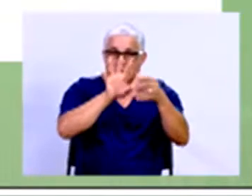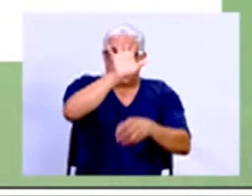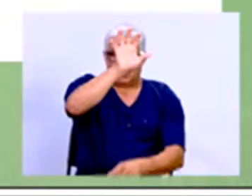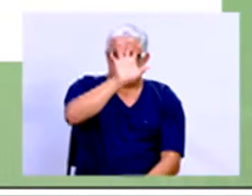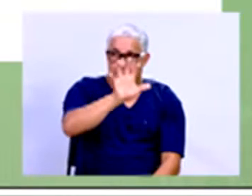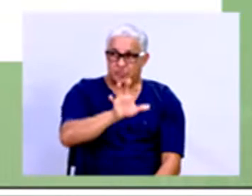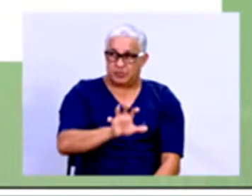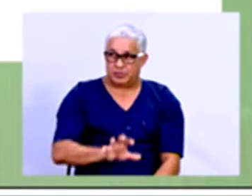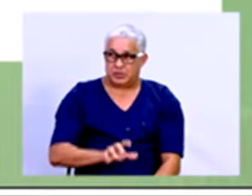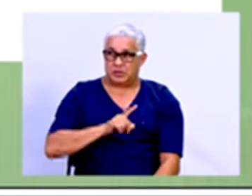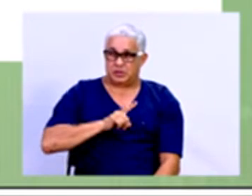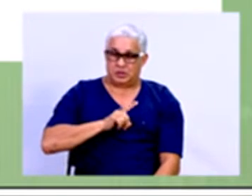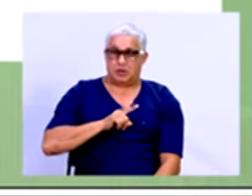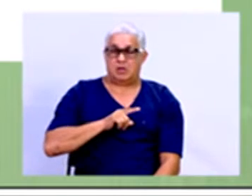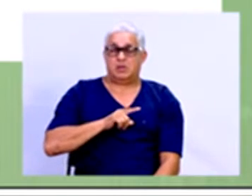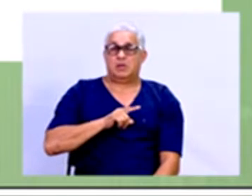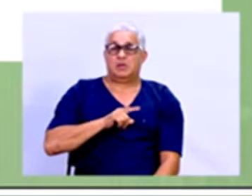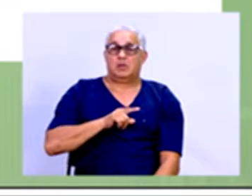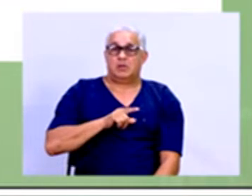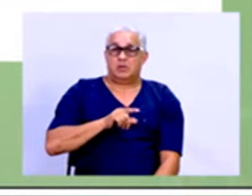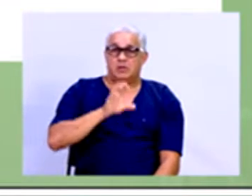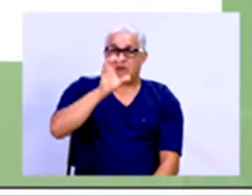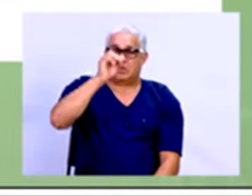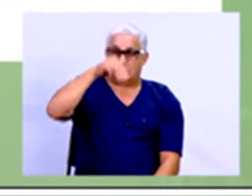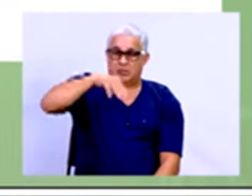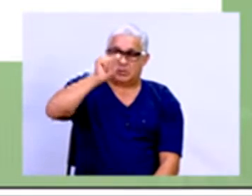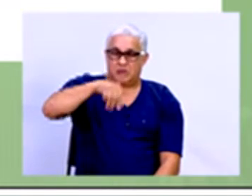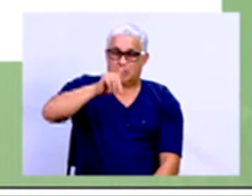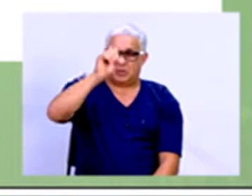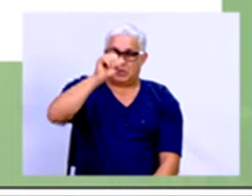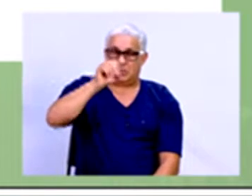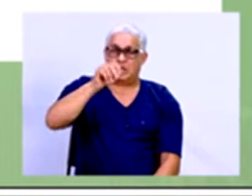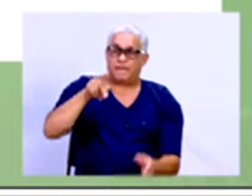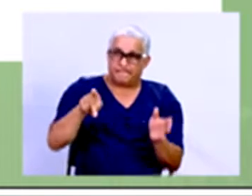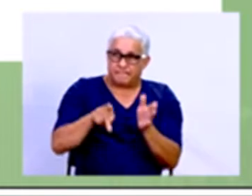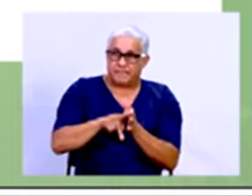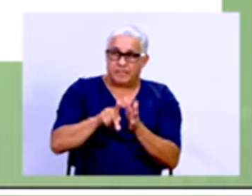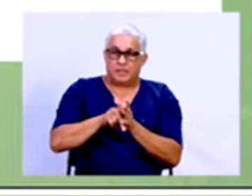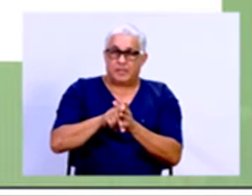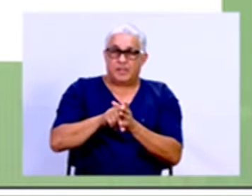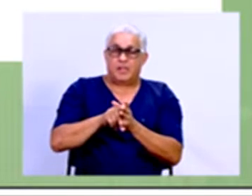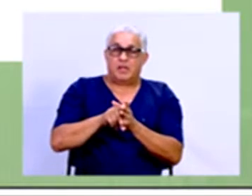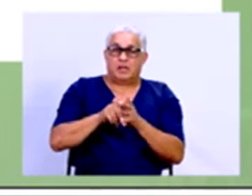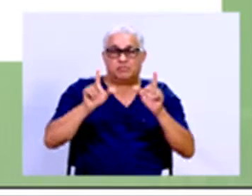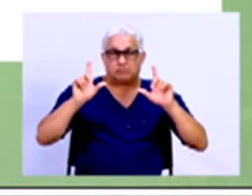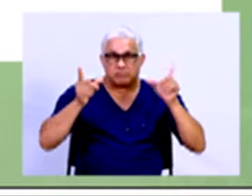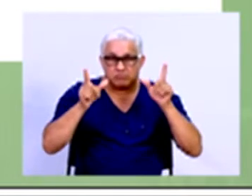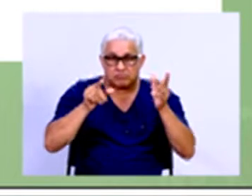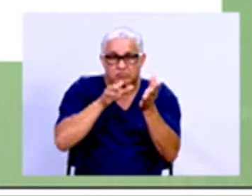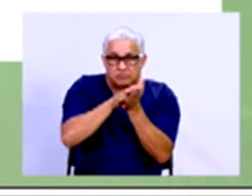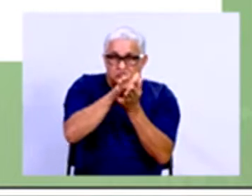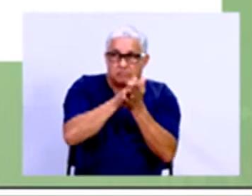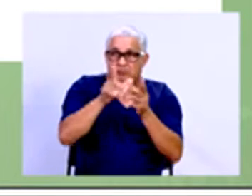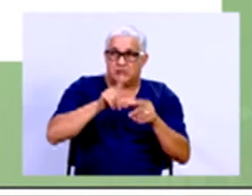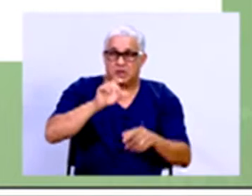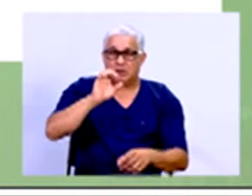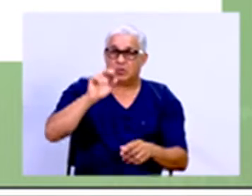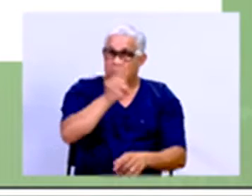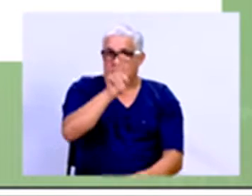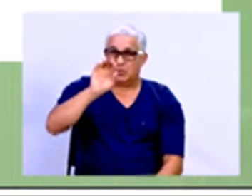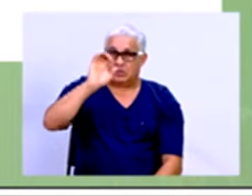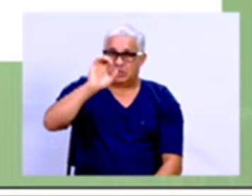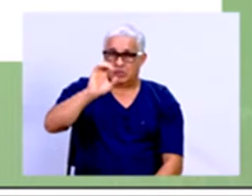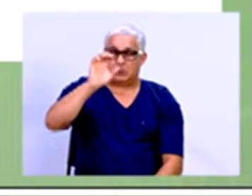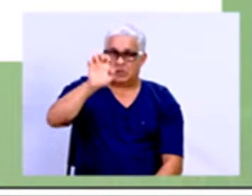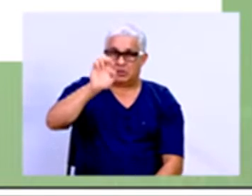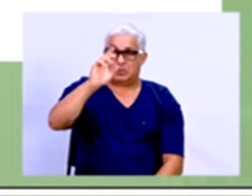temos comandos de impressão em tela, certo? Esses comandos são echo, né? Ele chama echo. Basicamente, esses